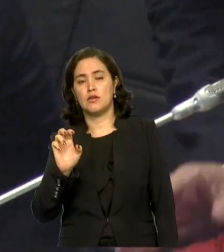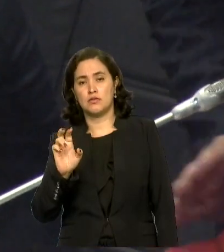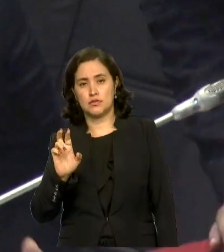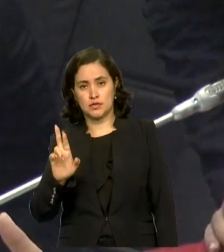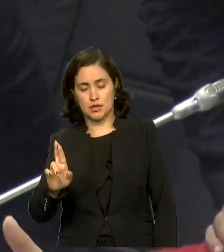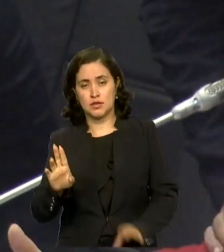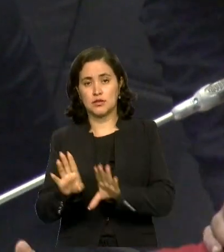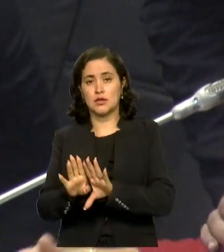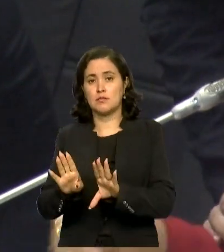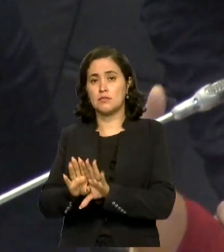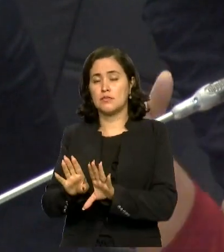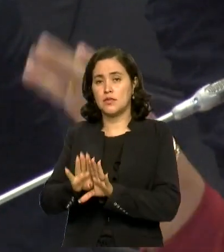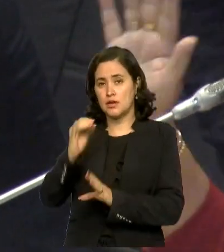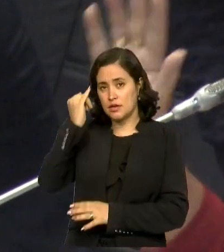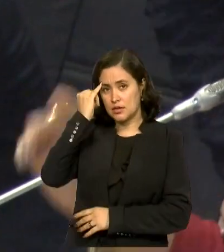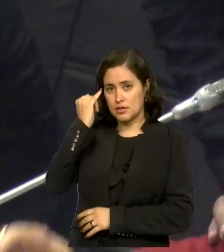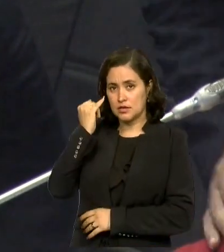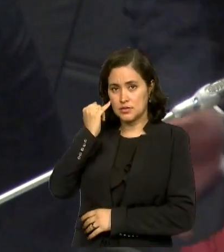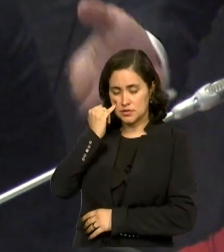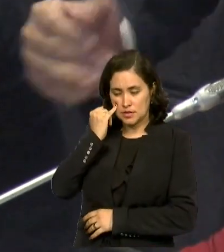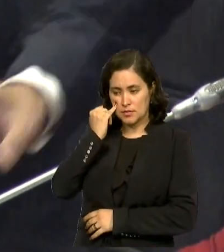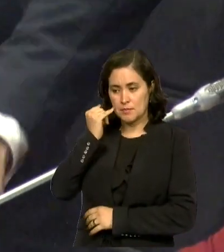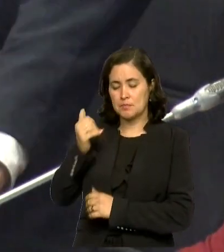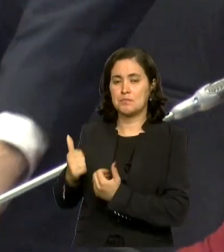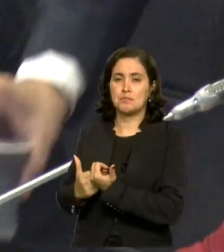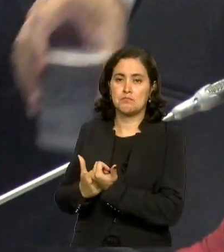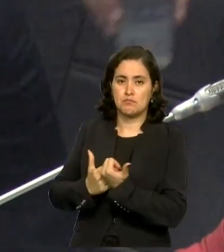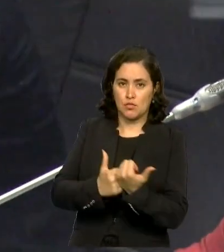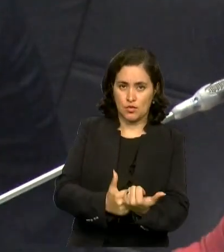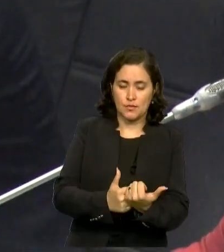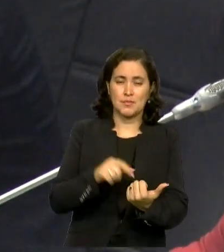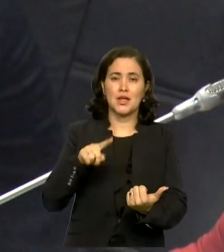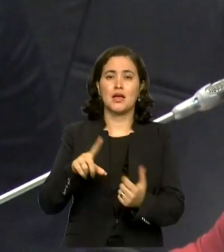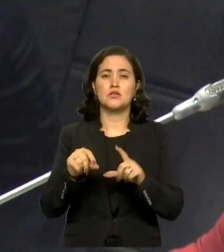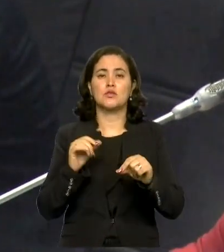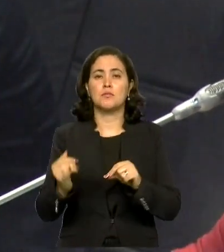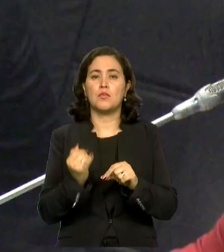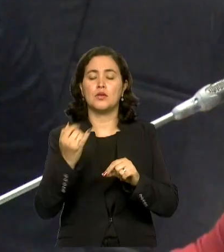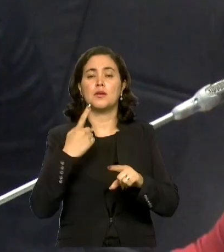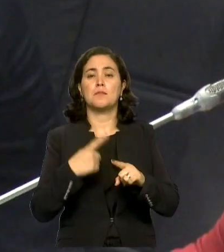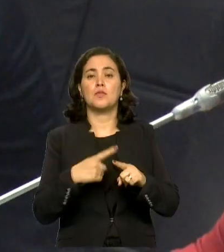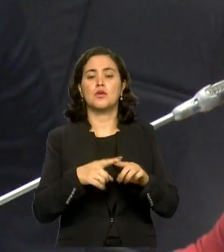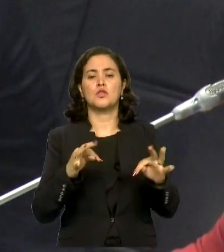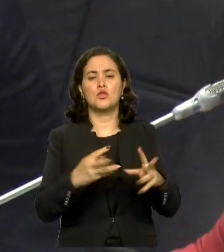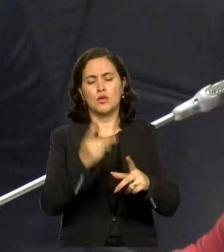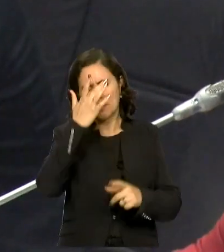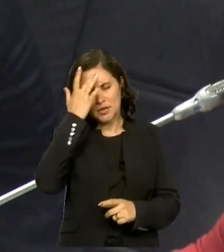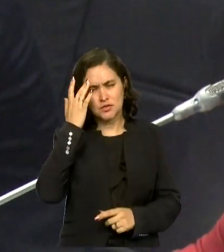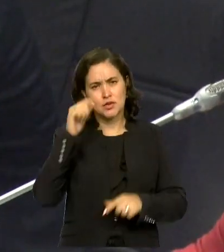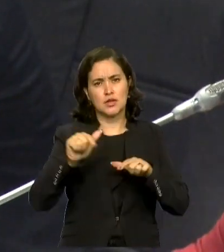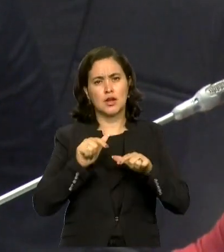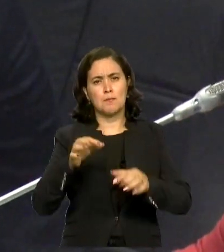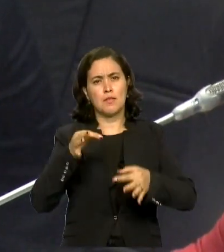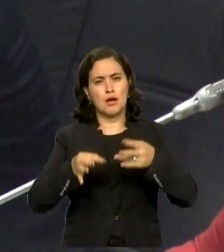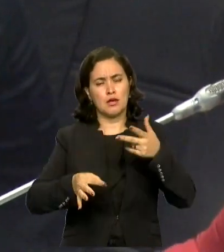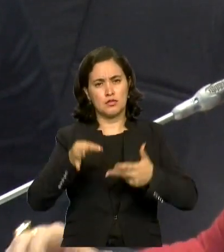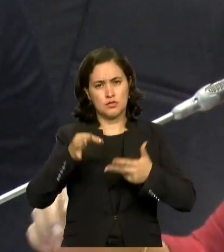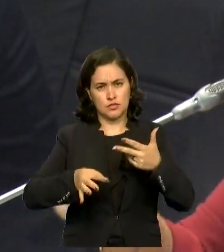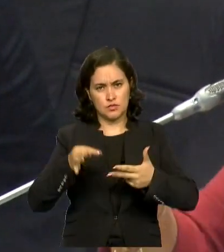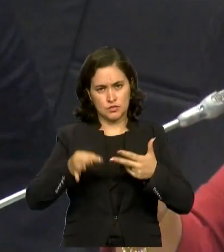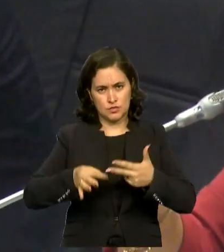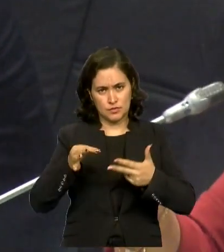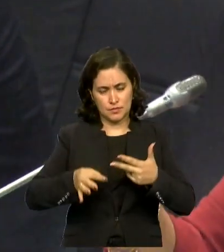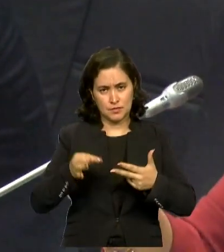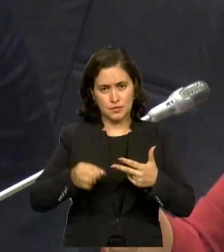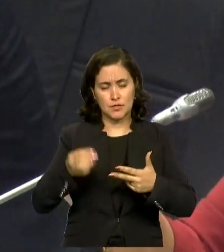uma, eu acho que é uma decisão importante, porque vai atender exatamente todo o funcionário da Justiça do Maranhão. E é dessa